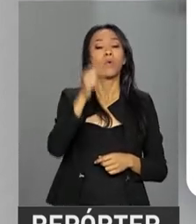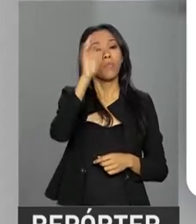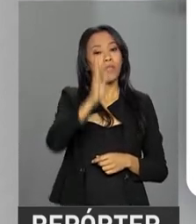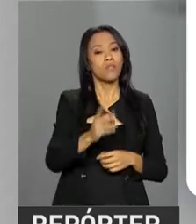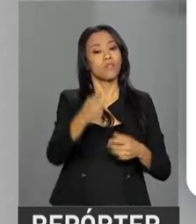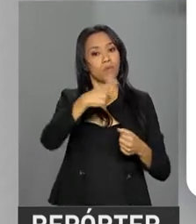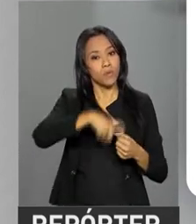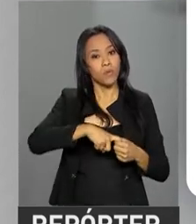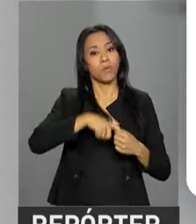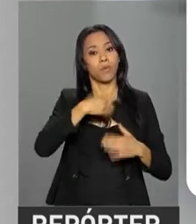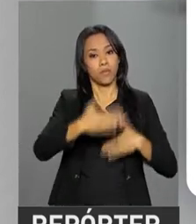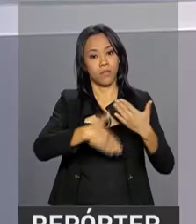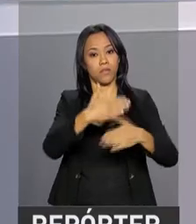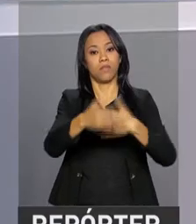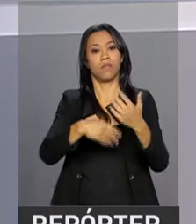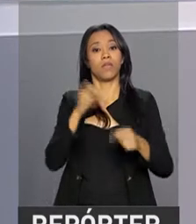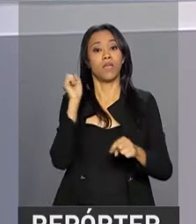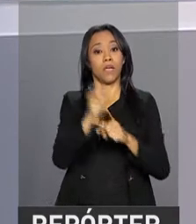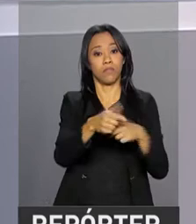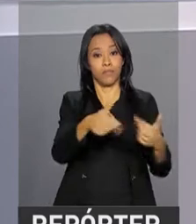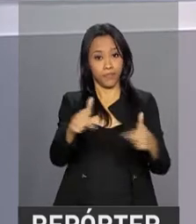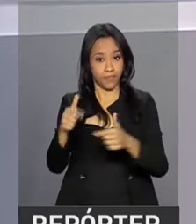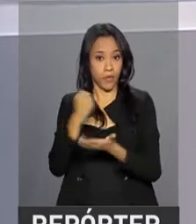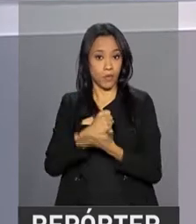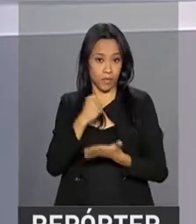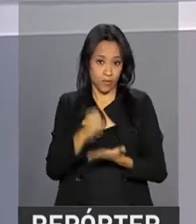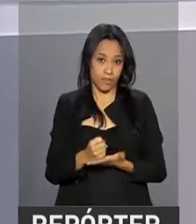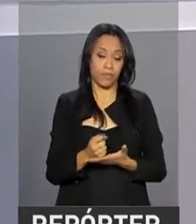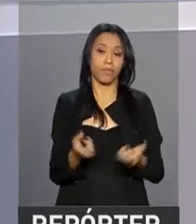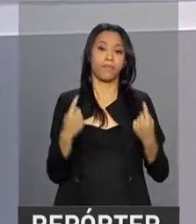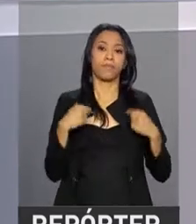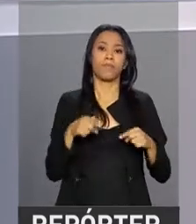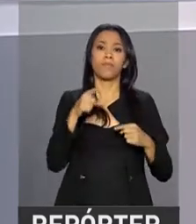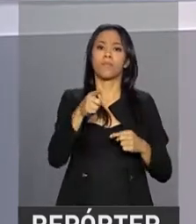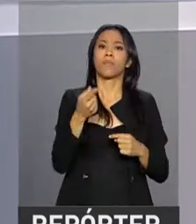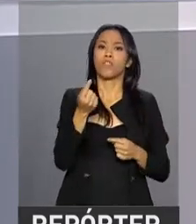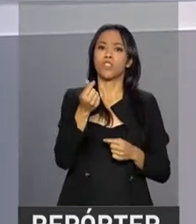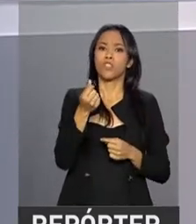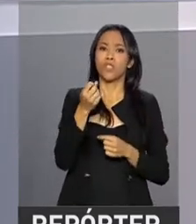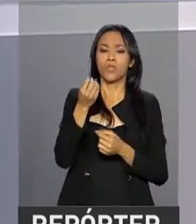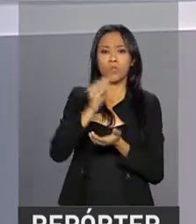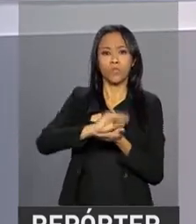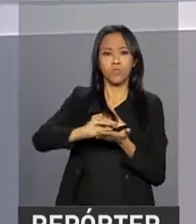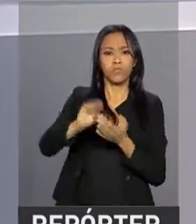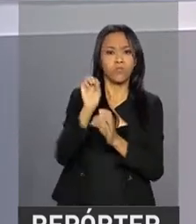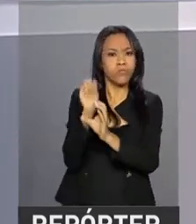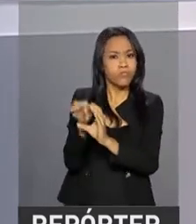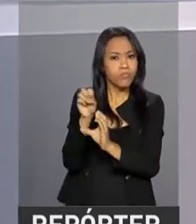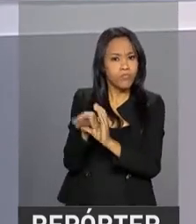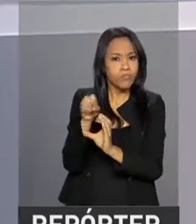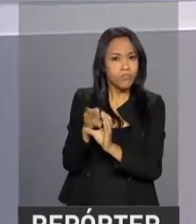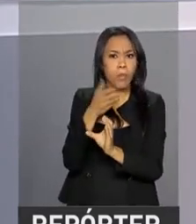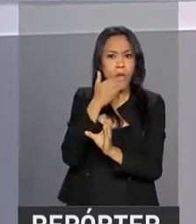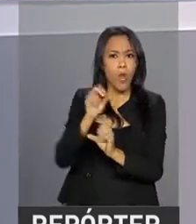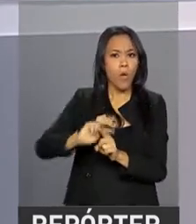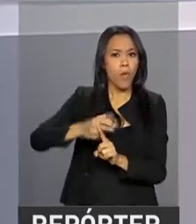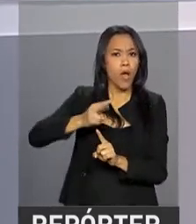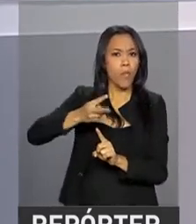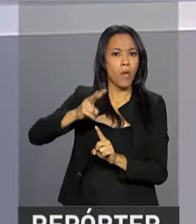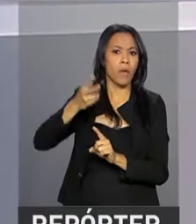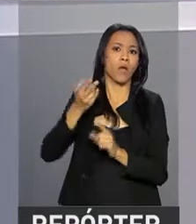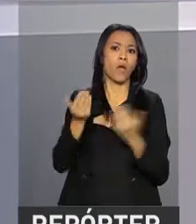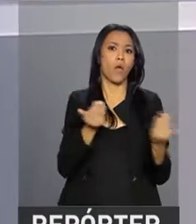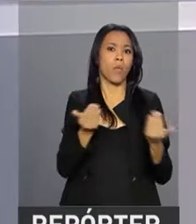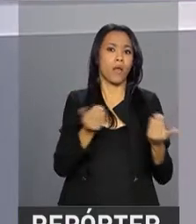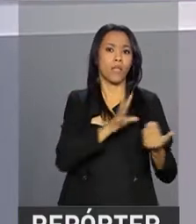crescer e a empregar. Investimento seguro, indicado pelos melhores consultores, com rentabilidade maior do que a da